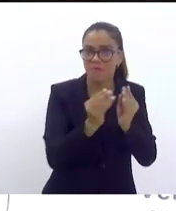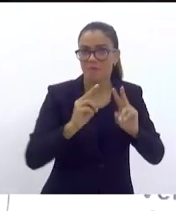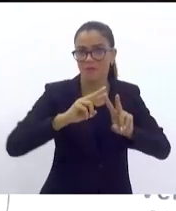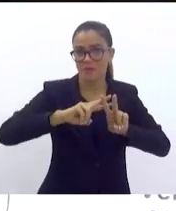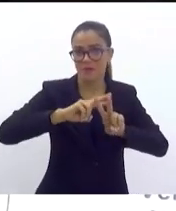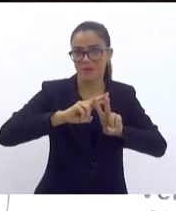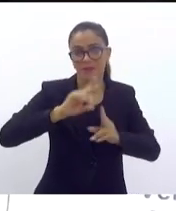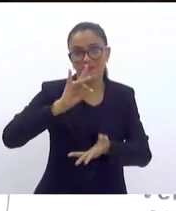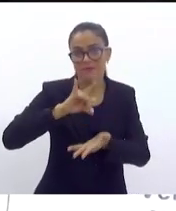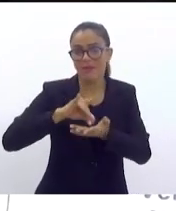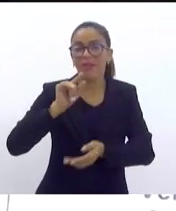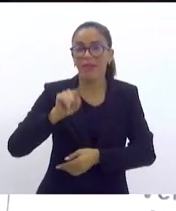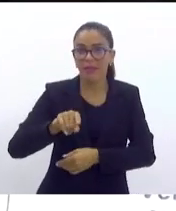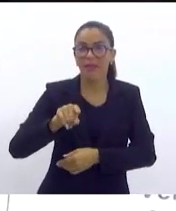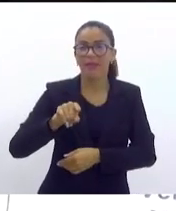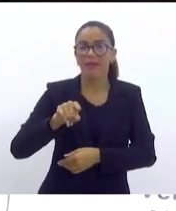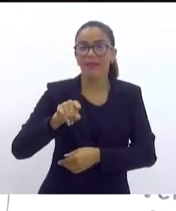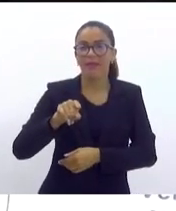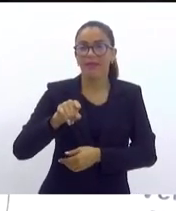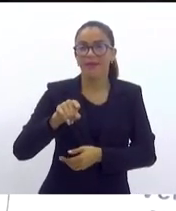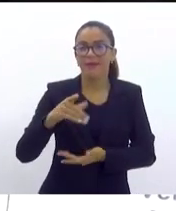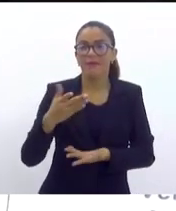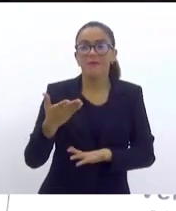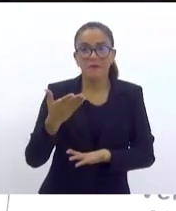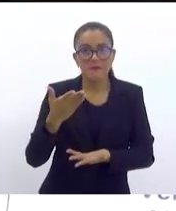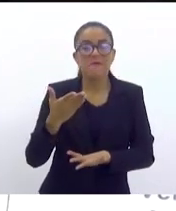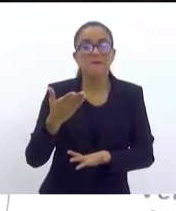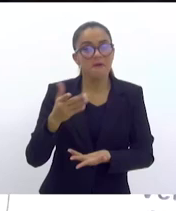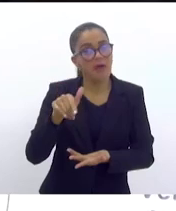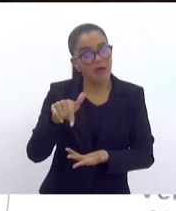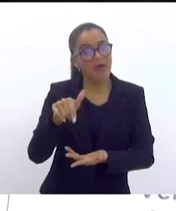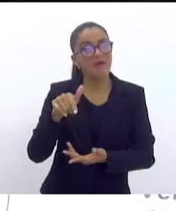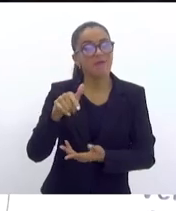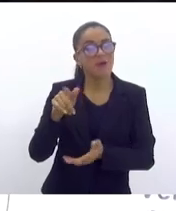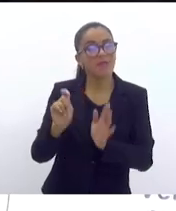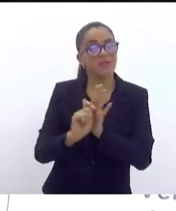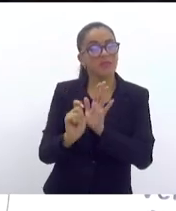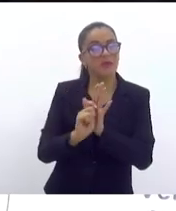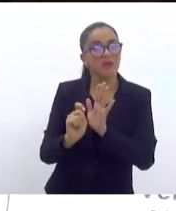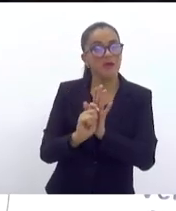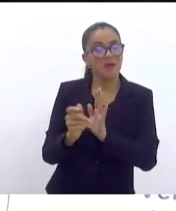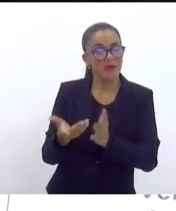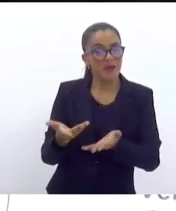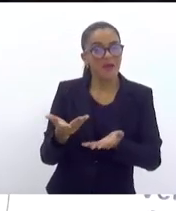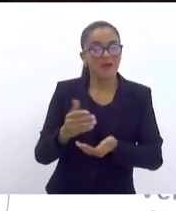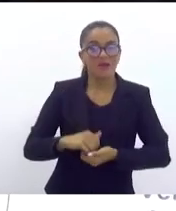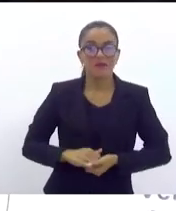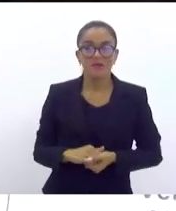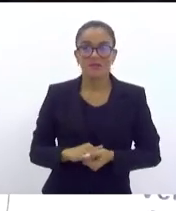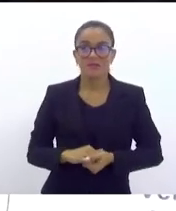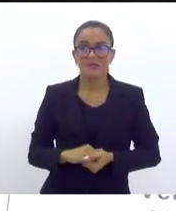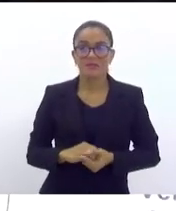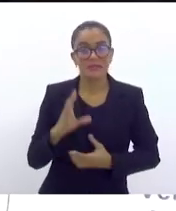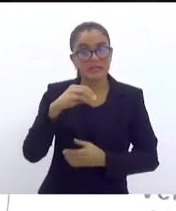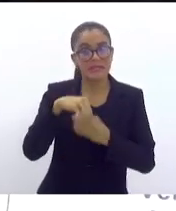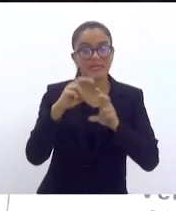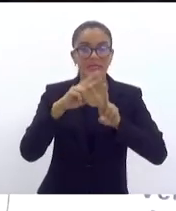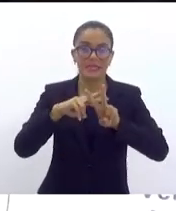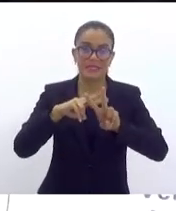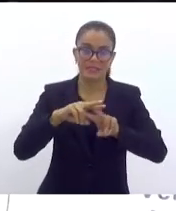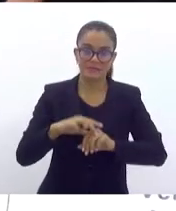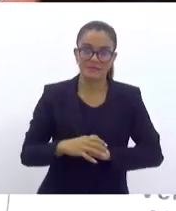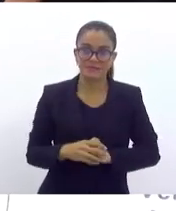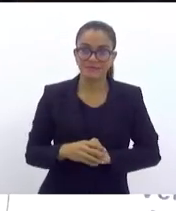é um condutor para utilização de substâncias tropecentes na cadeia